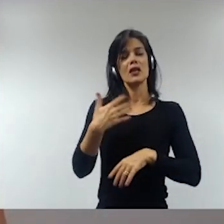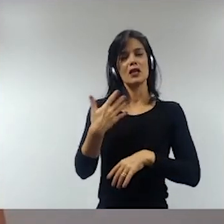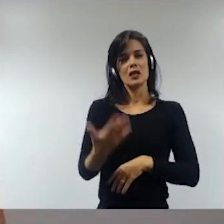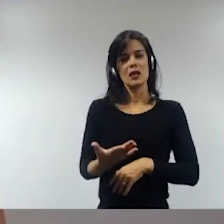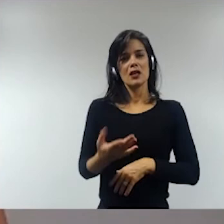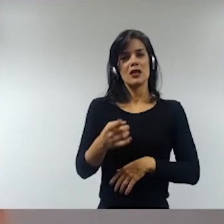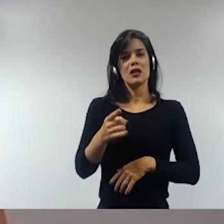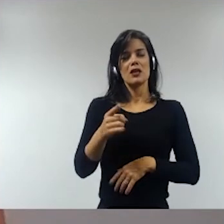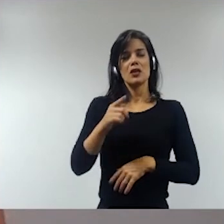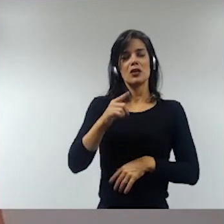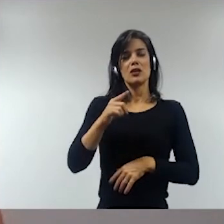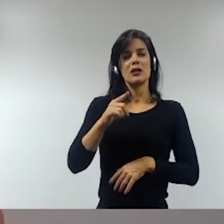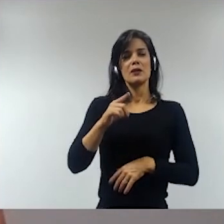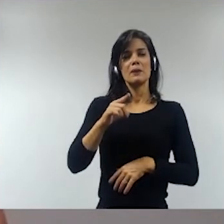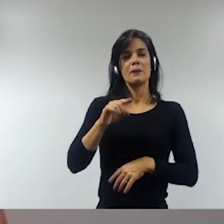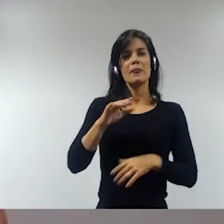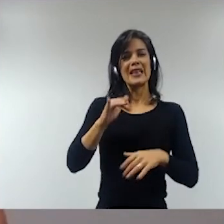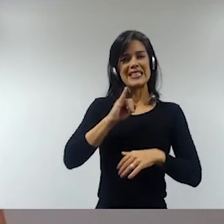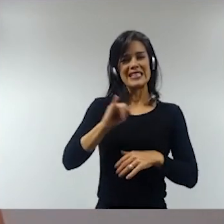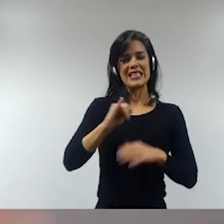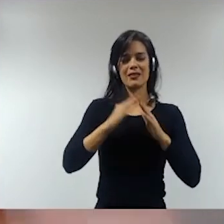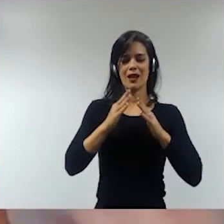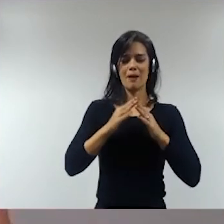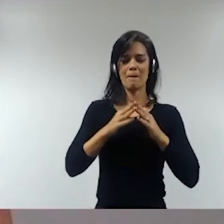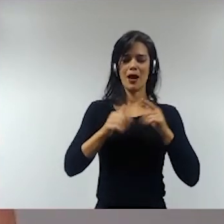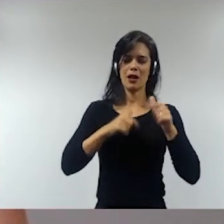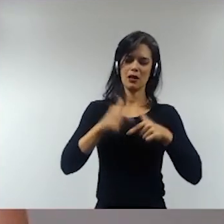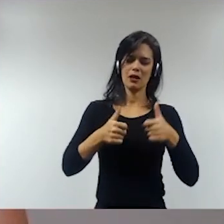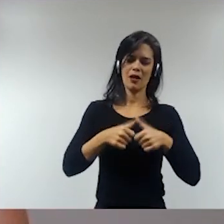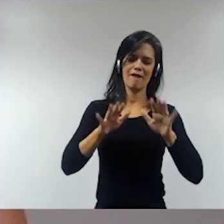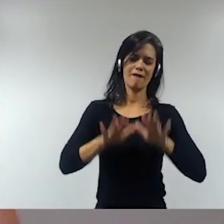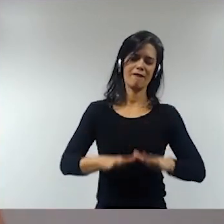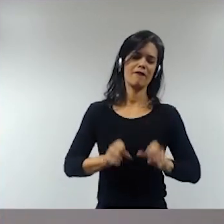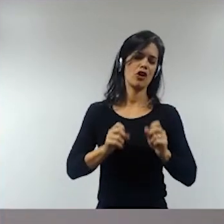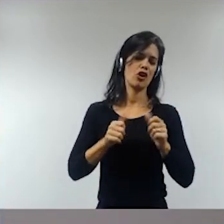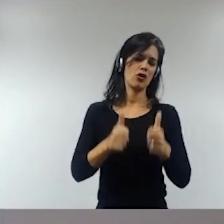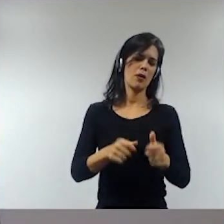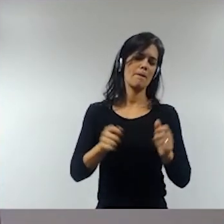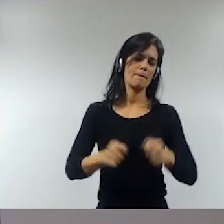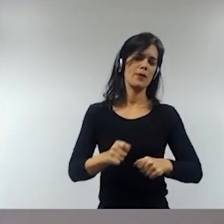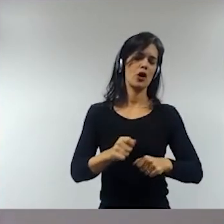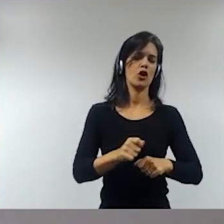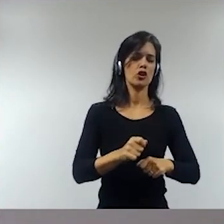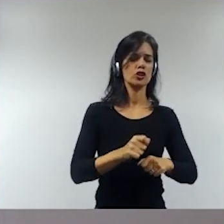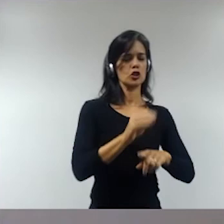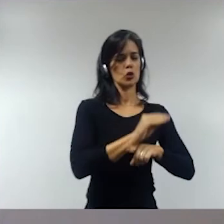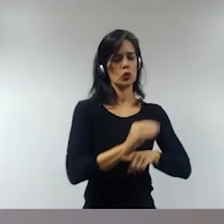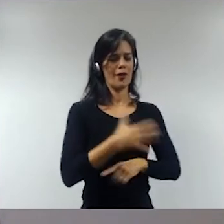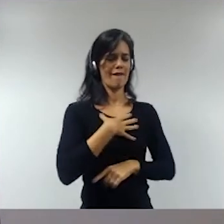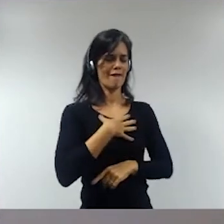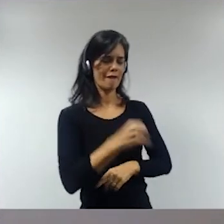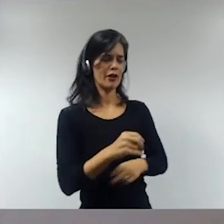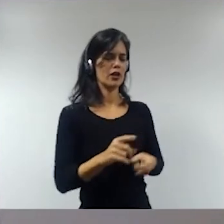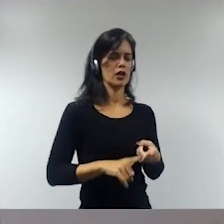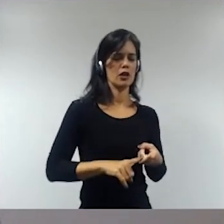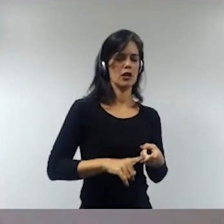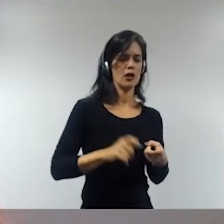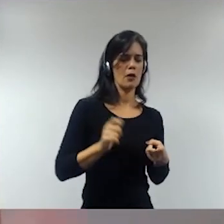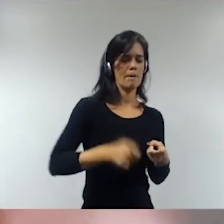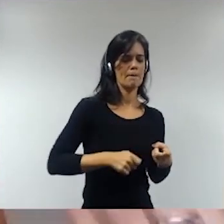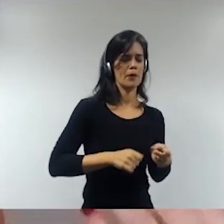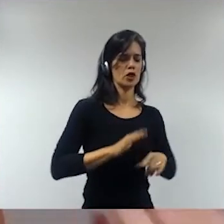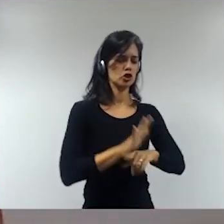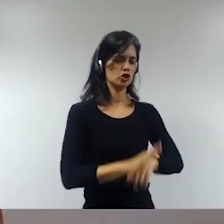esses serventuários, a vida ficou muito mais cômoda. Ele pode acompanhar o filho crescer, ele pode acompanhar o dever da